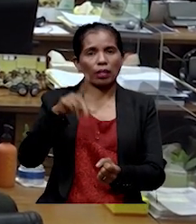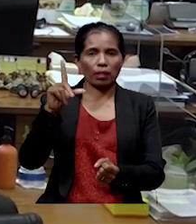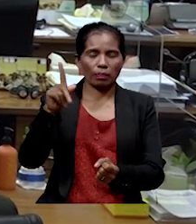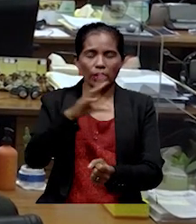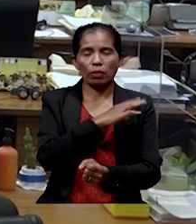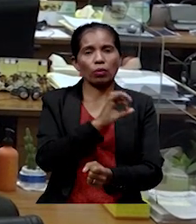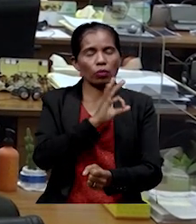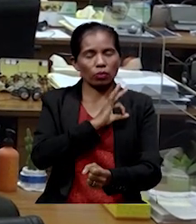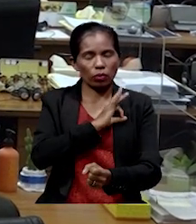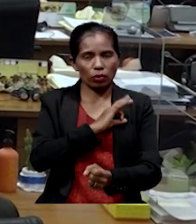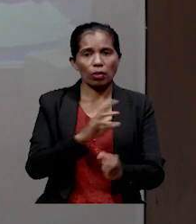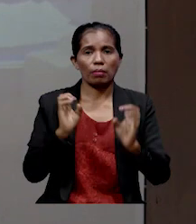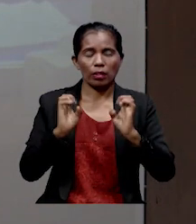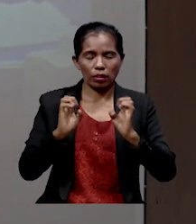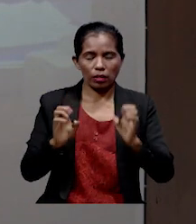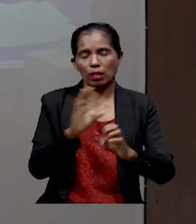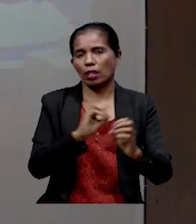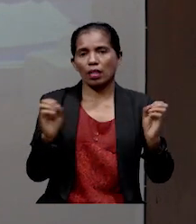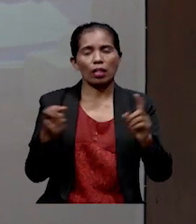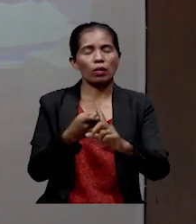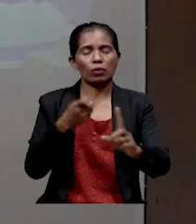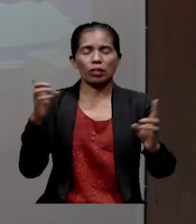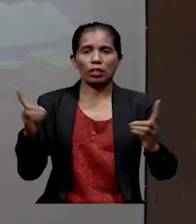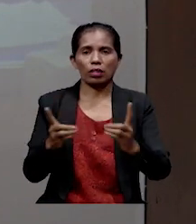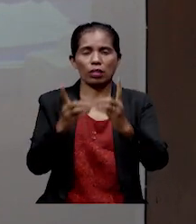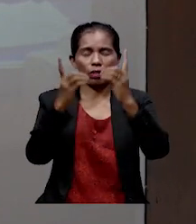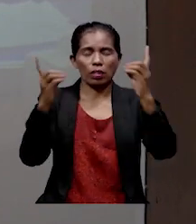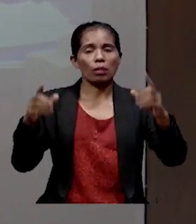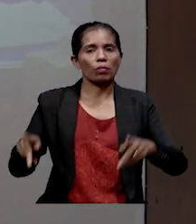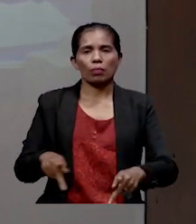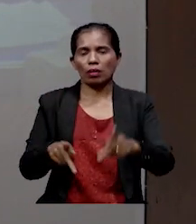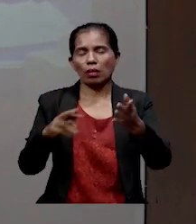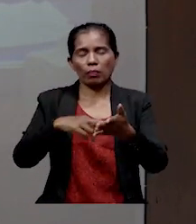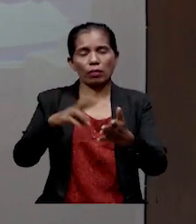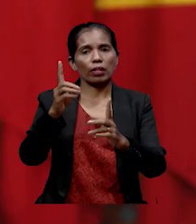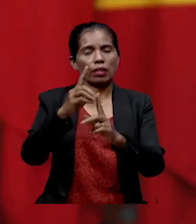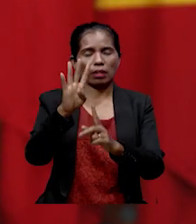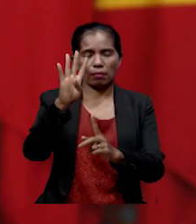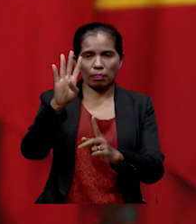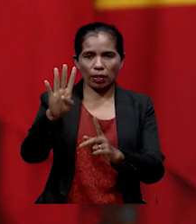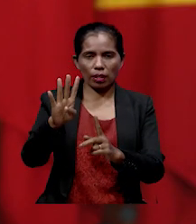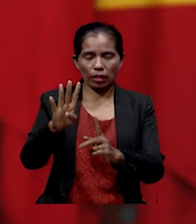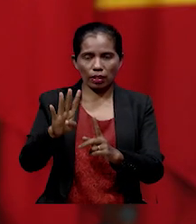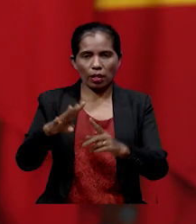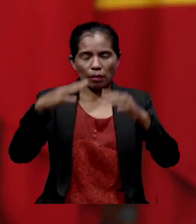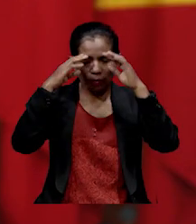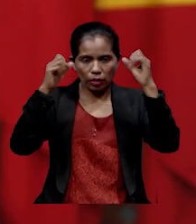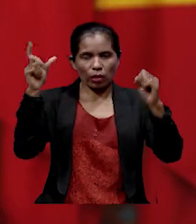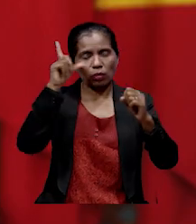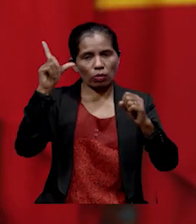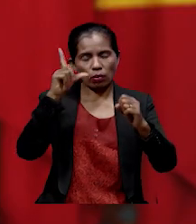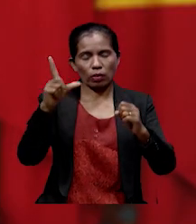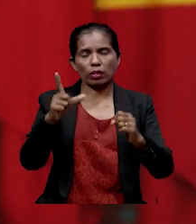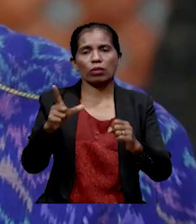o caráter urgência, la liu-se audiência pública, nebe aprova e a loronhat antes mandato ex-presidente da